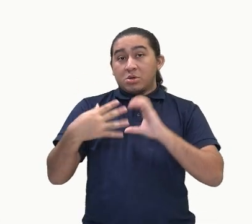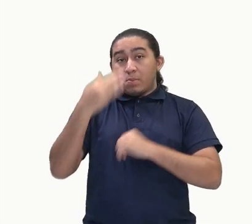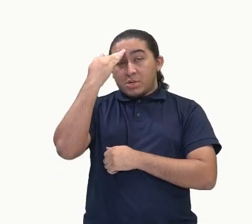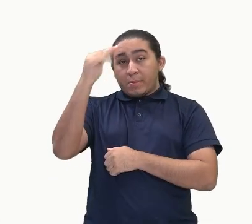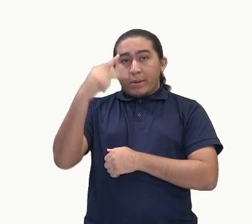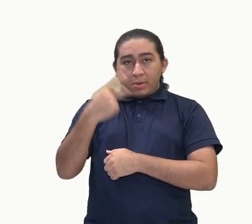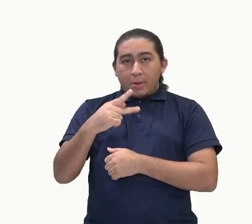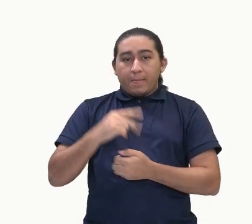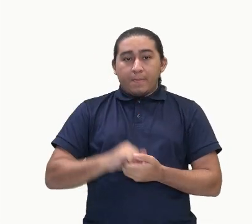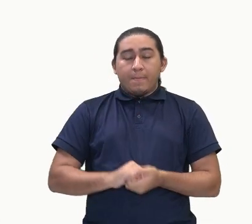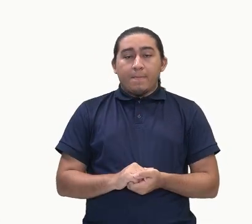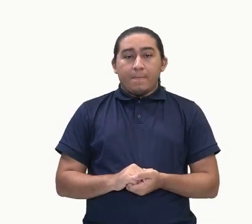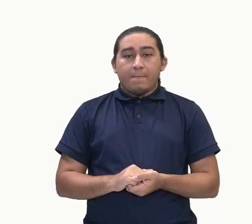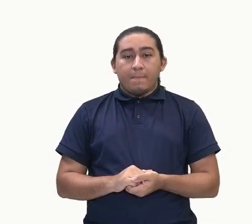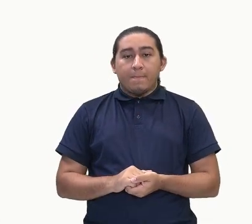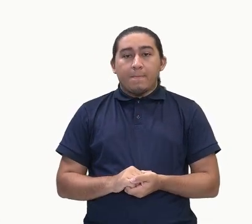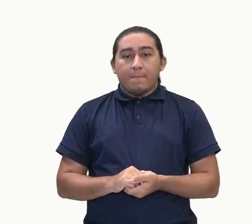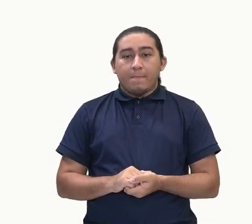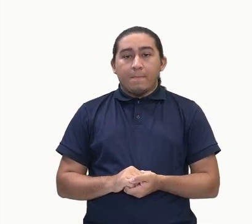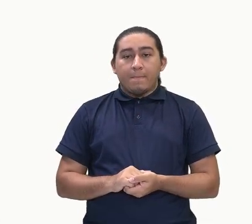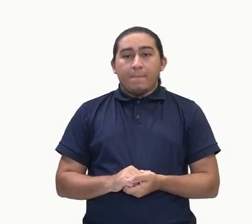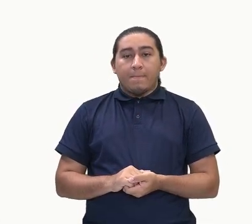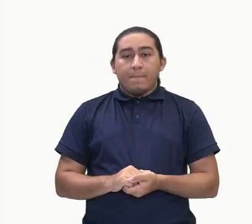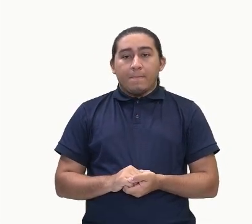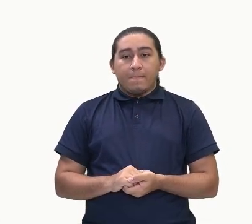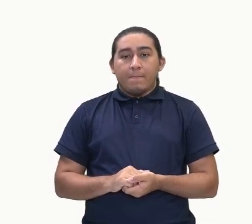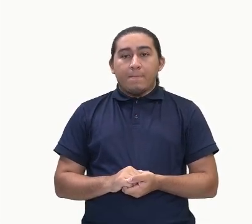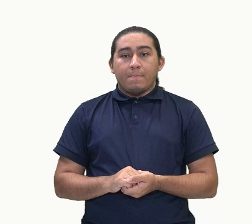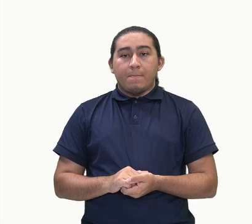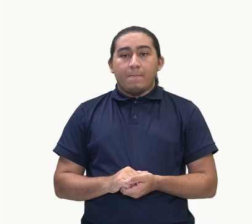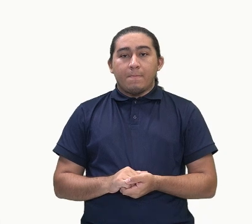tecido epitelial, ficarem bem unidas, bem próximas umas